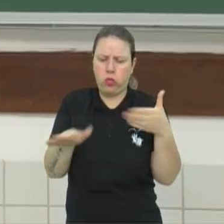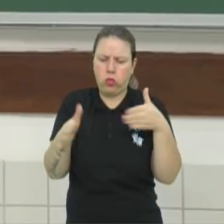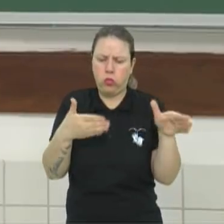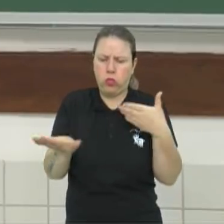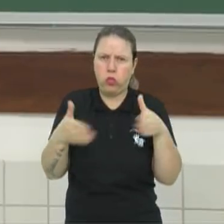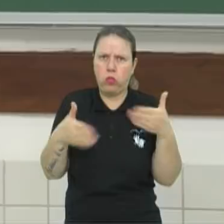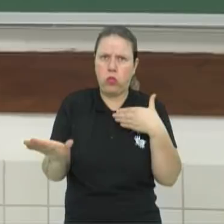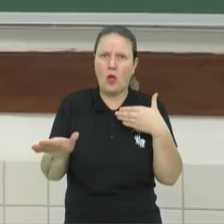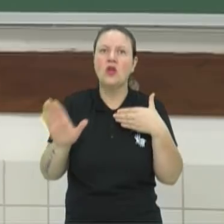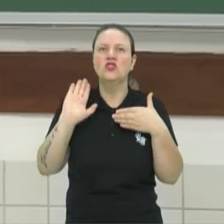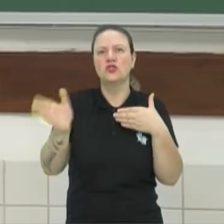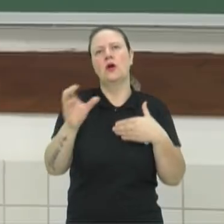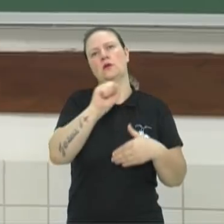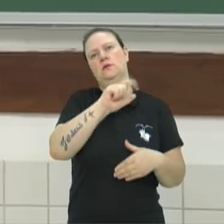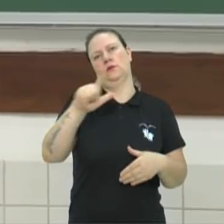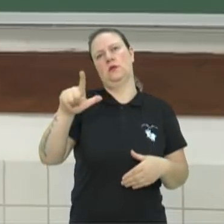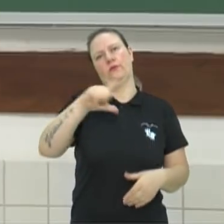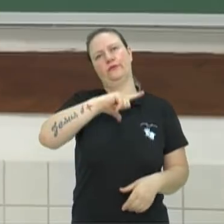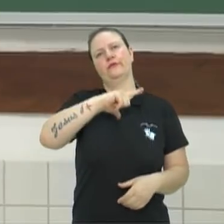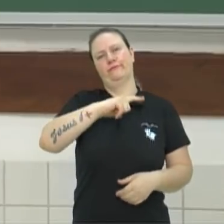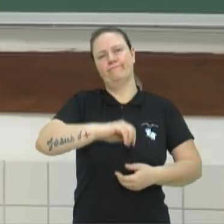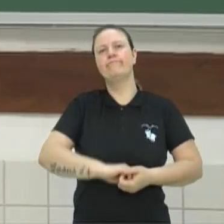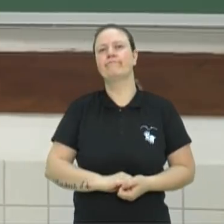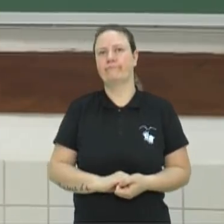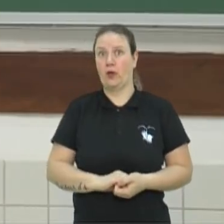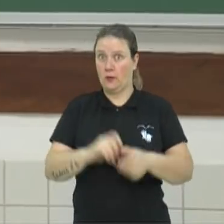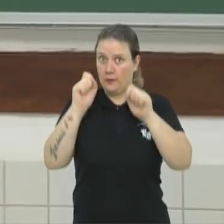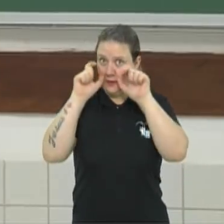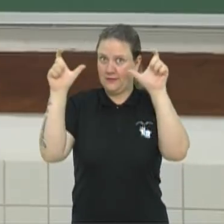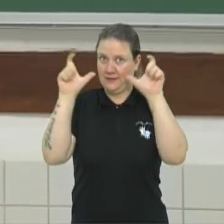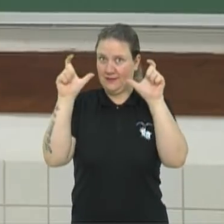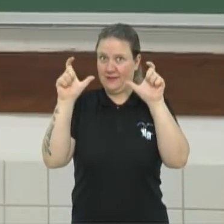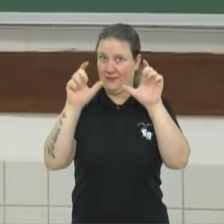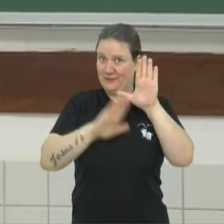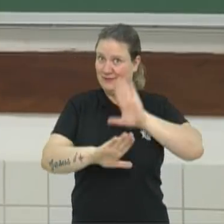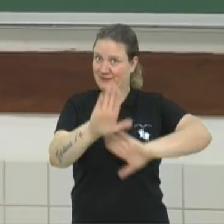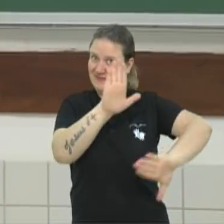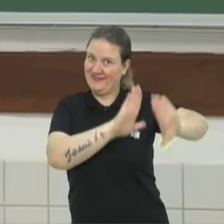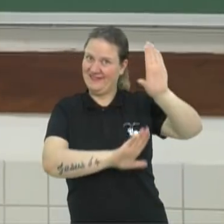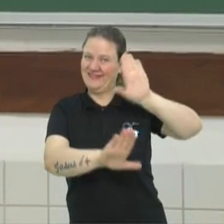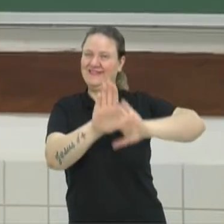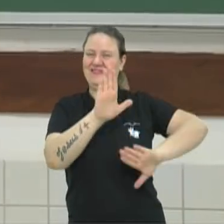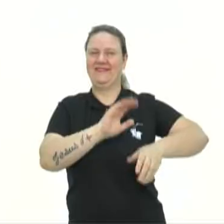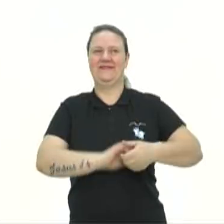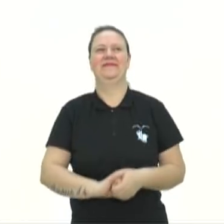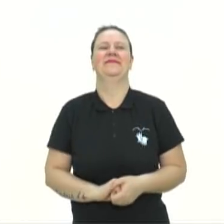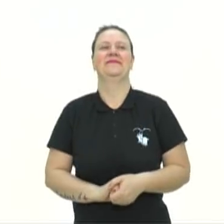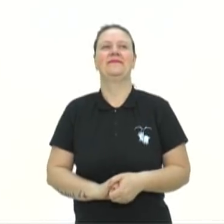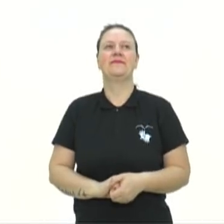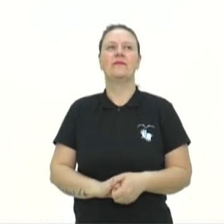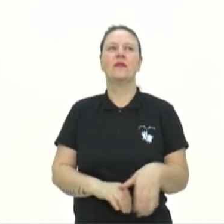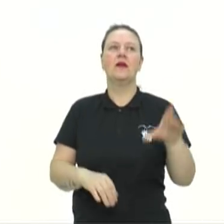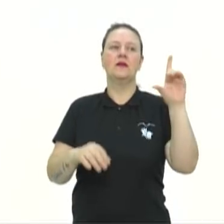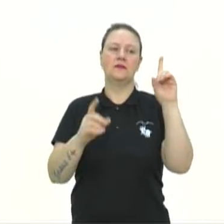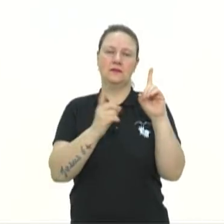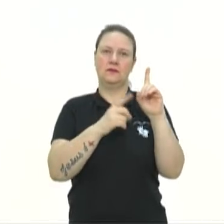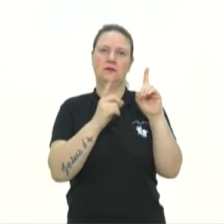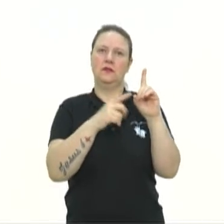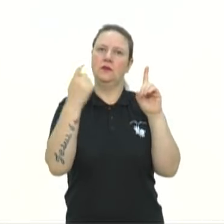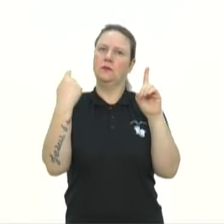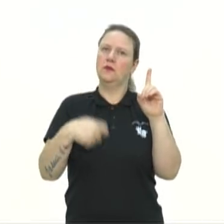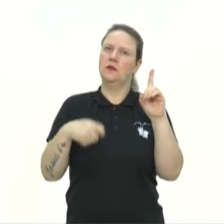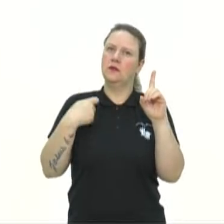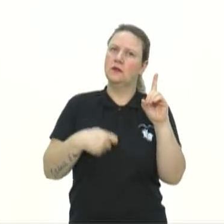atenção no tanto de sal que você está consumindo. Vamos ver aqui, então, resposta correta, a letra D, deve ser consumido